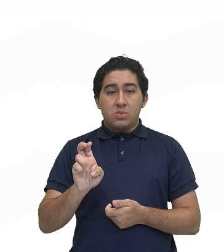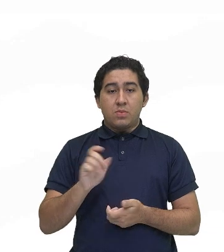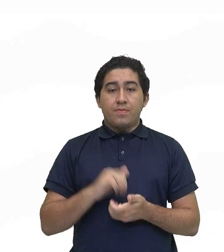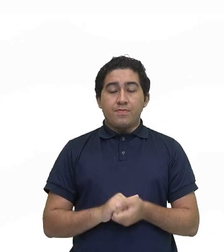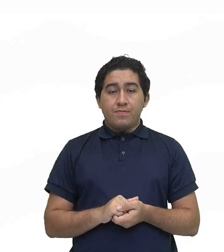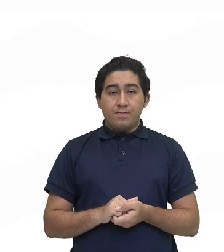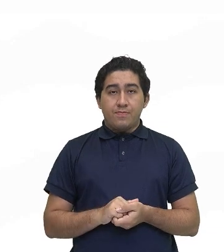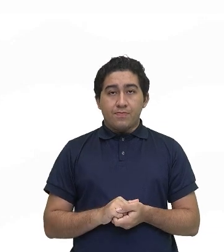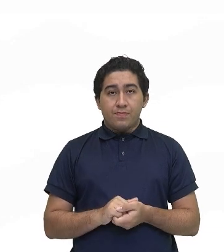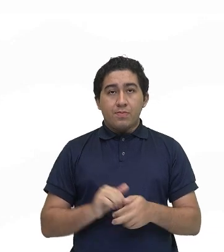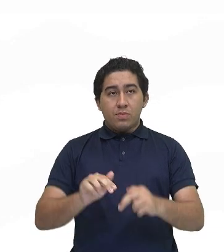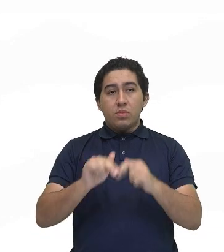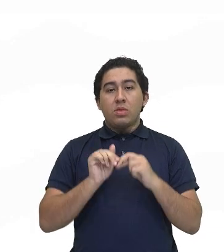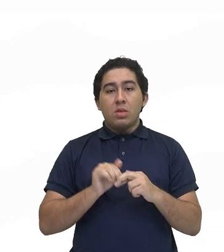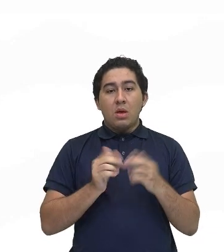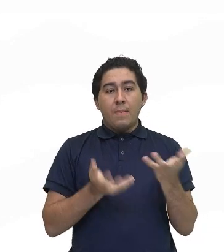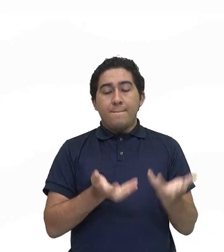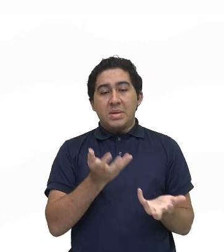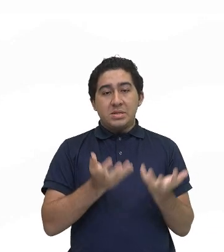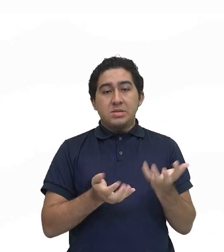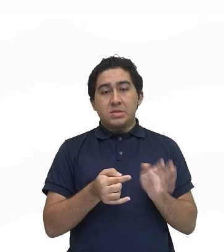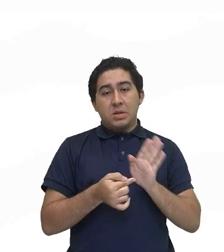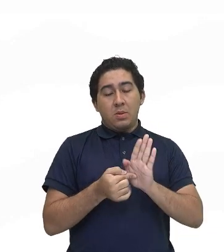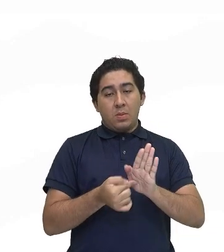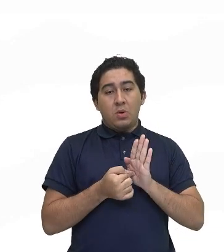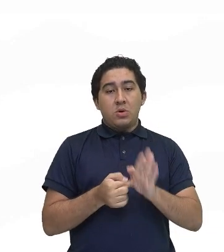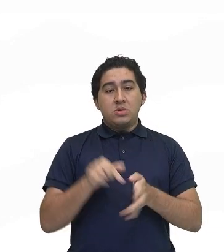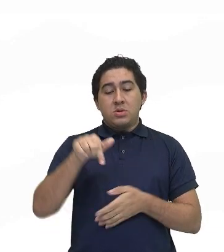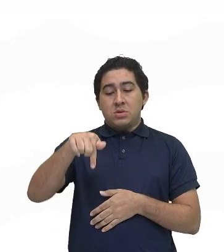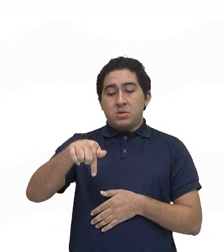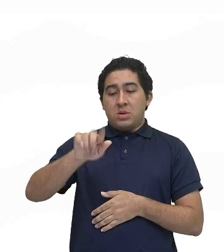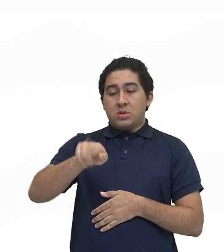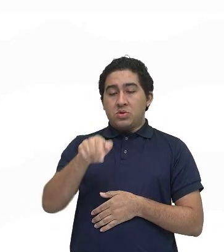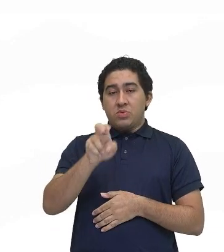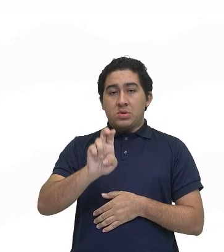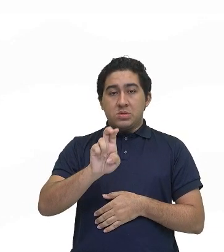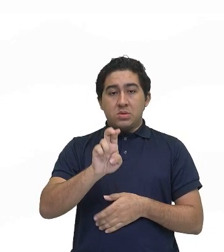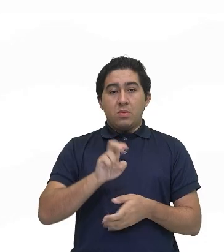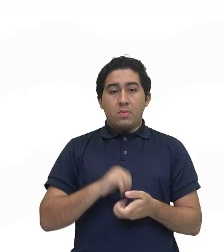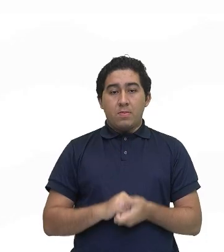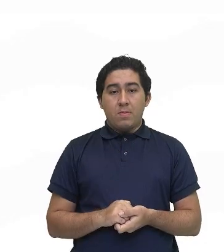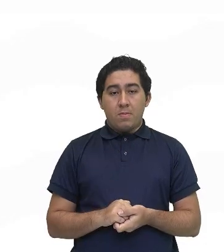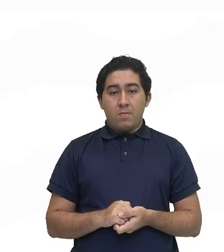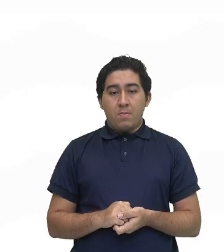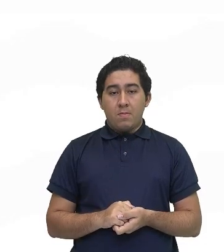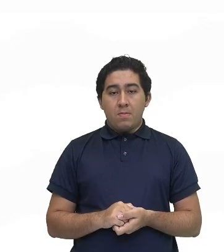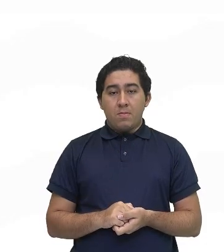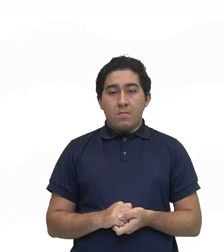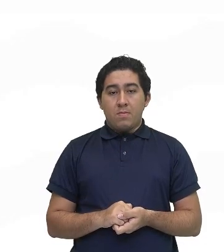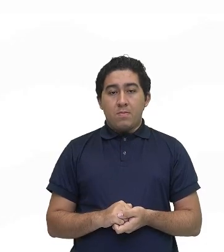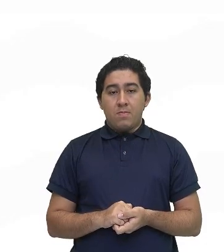7,5 quilogramas. Portanto, a balança mostrará